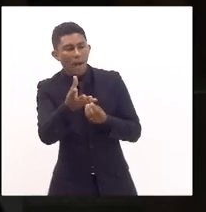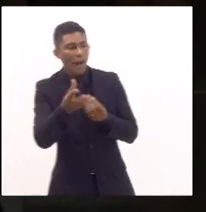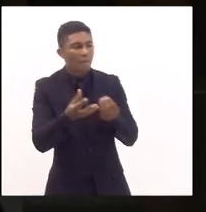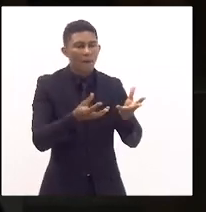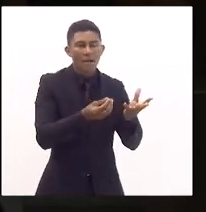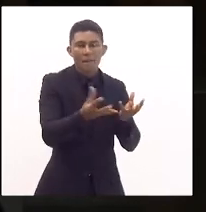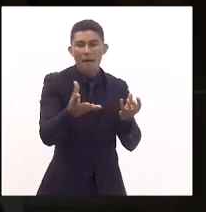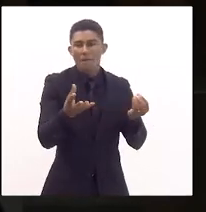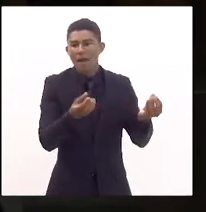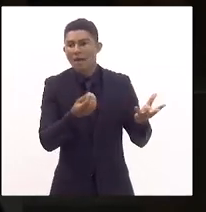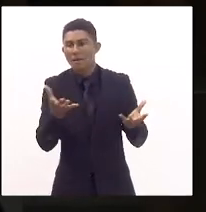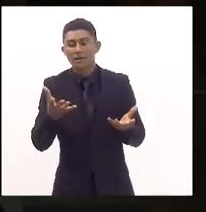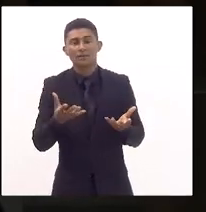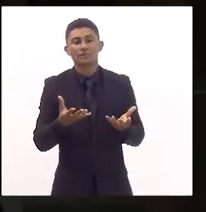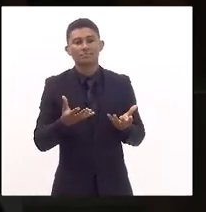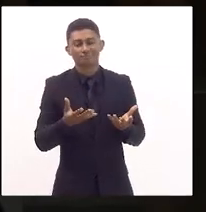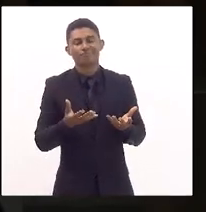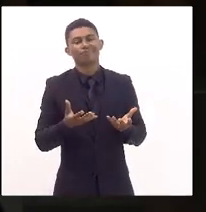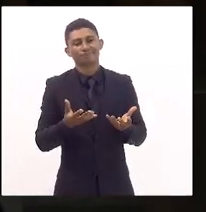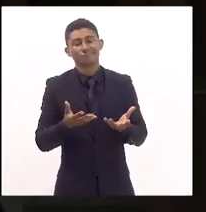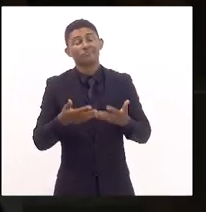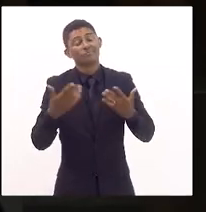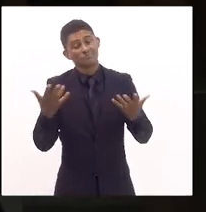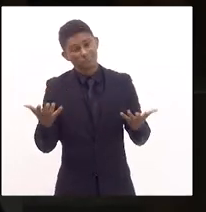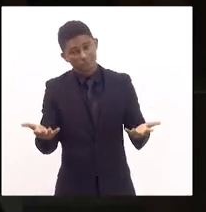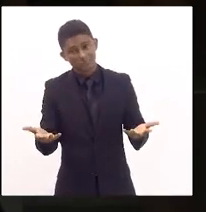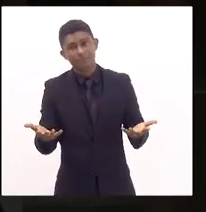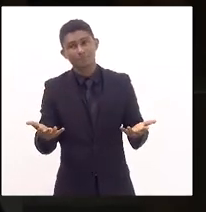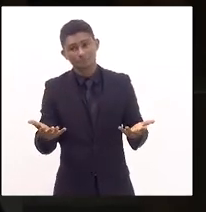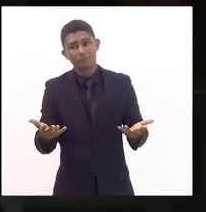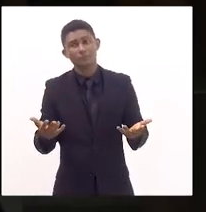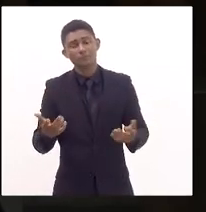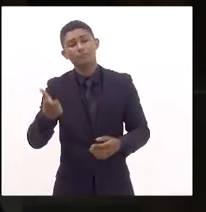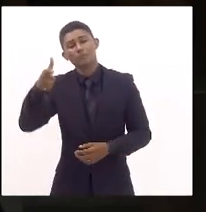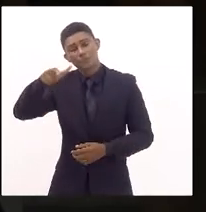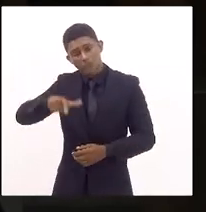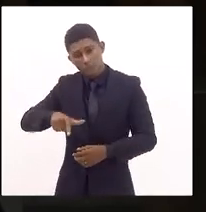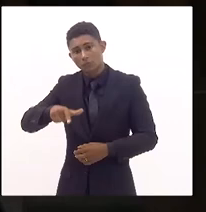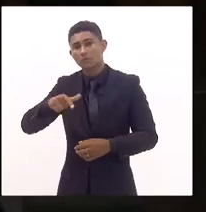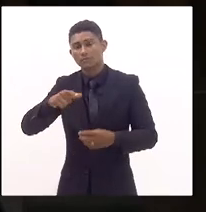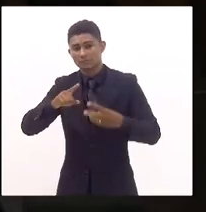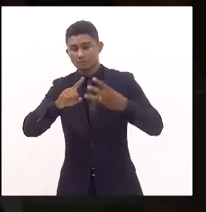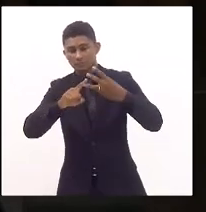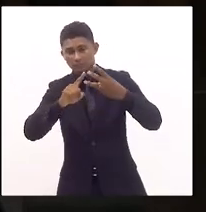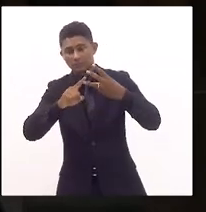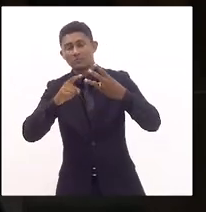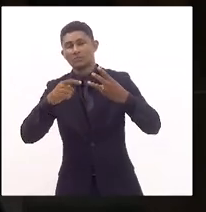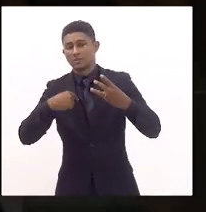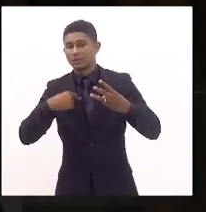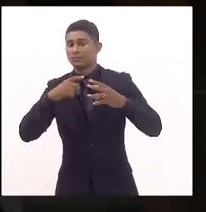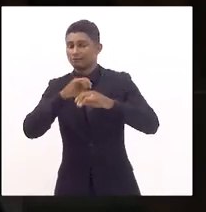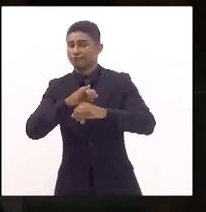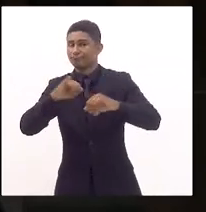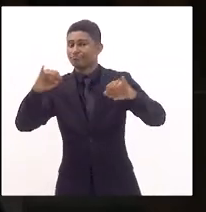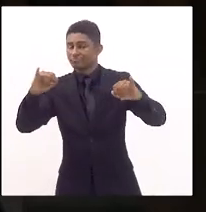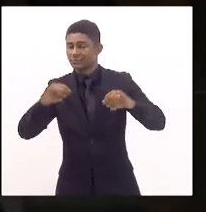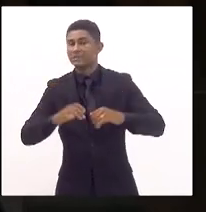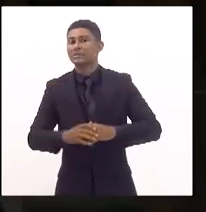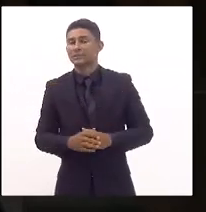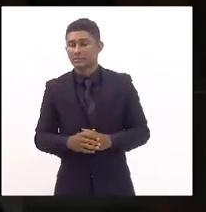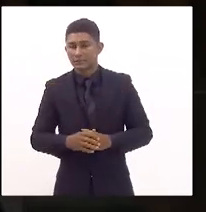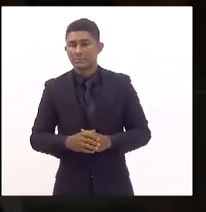monstruosos. Monstruosos. Então, eu queria também apontar novamente essa terceira linha de questões,